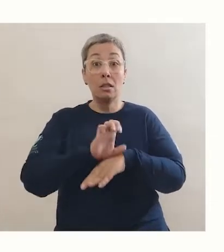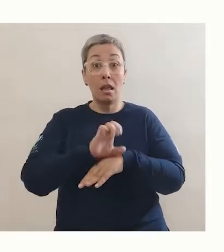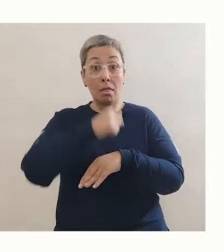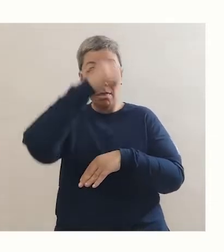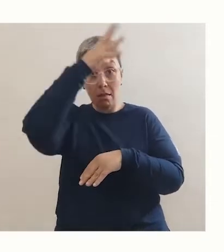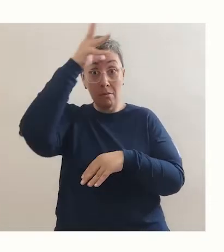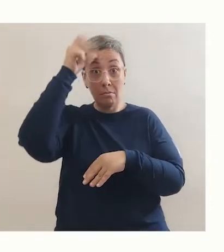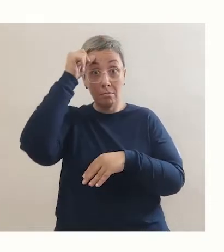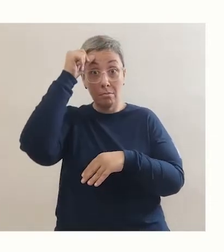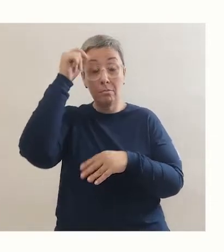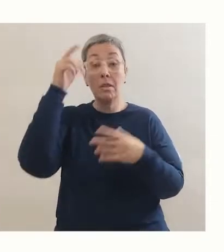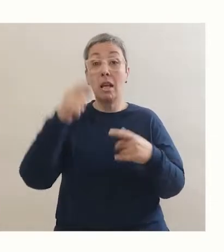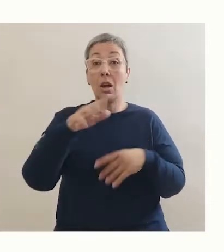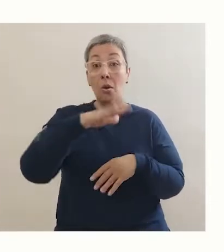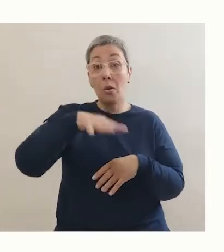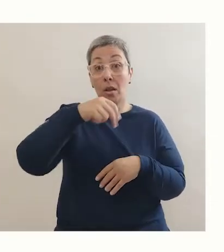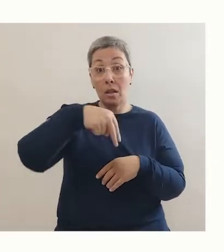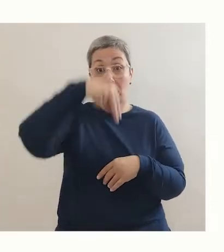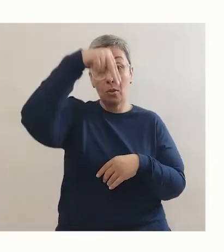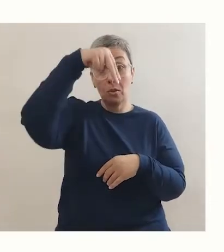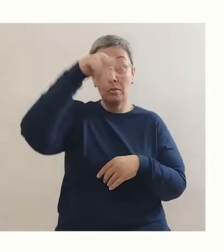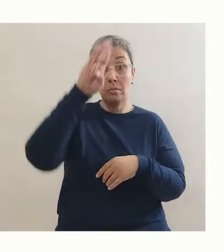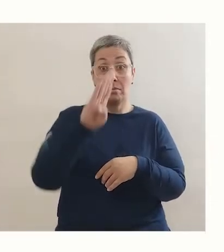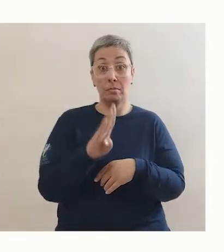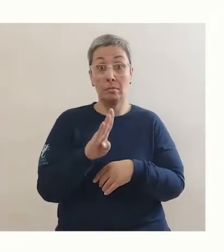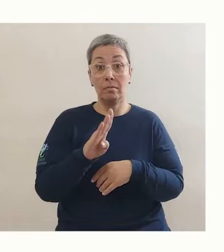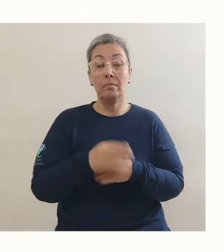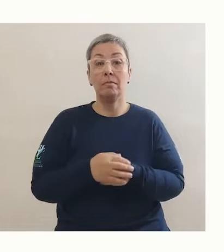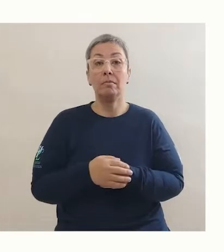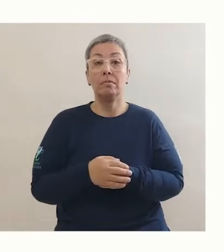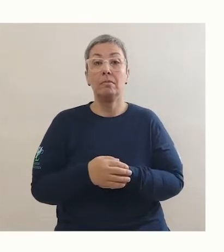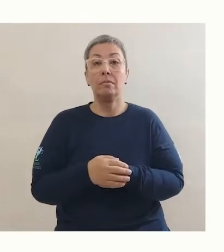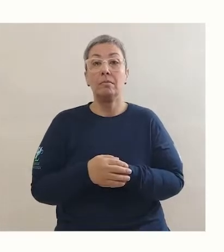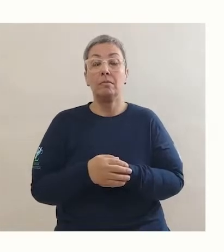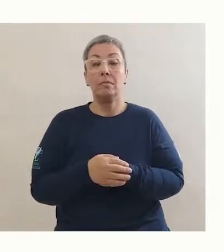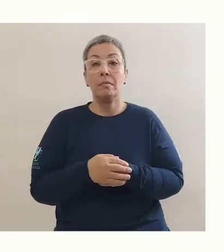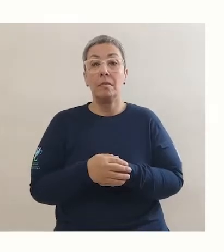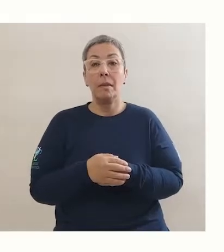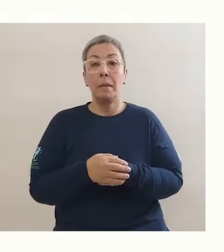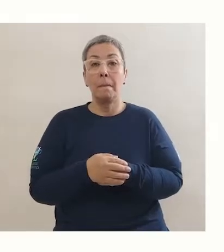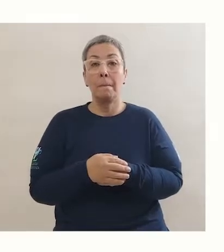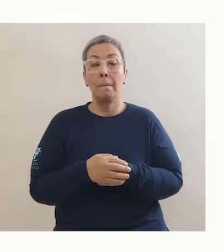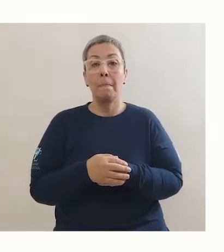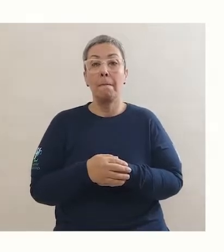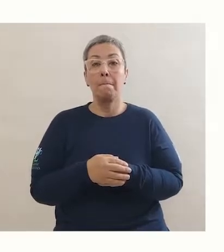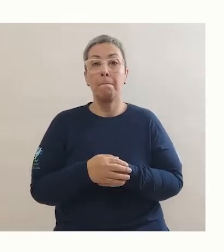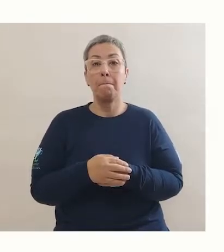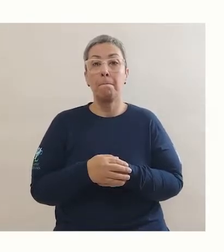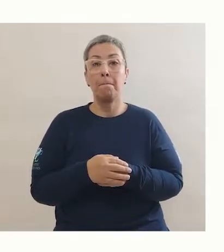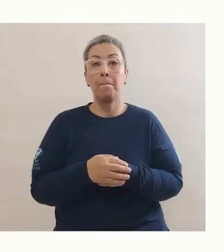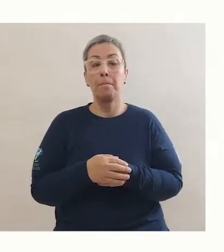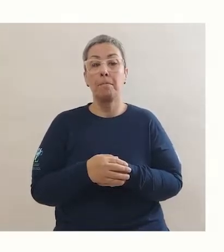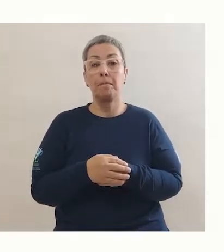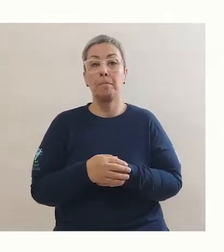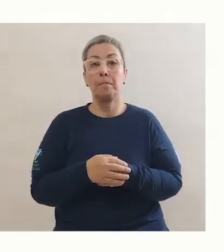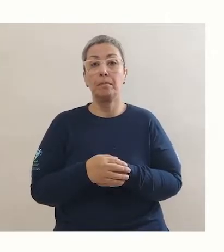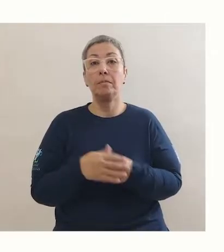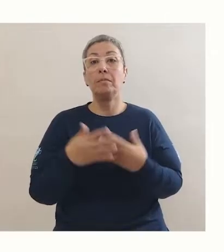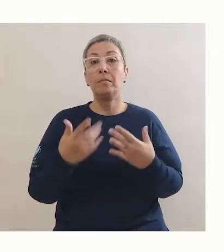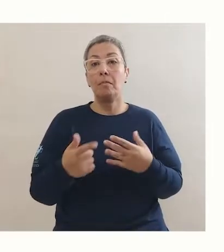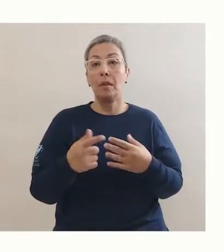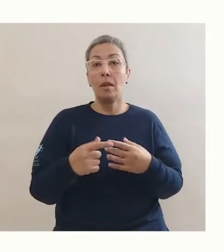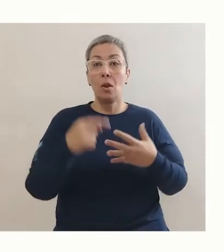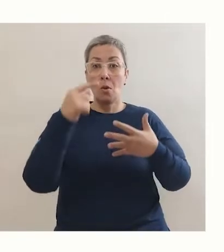mais de 2.000 a 10.000. A cor laranja, mais de 10 mil a 20